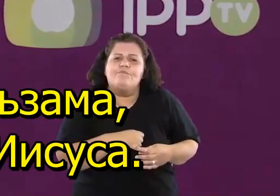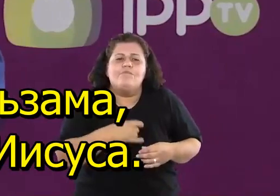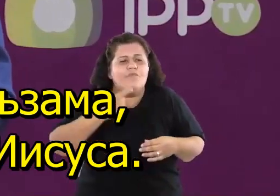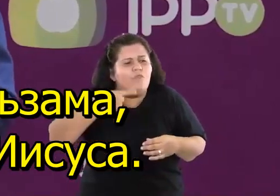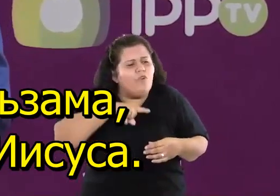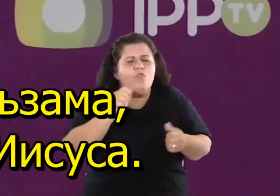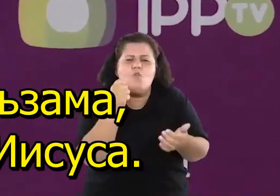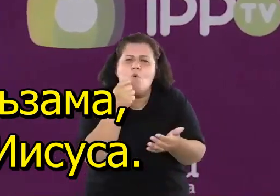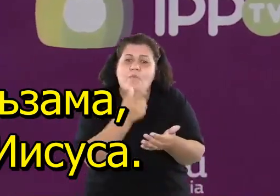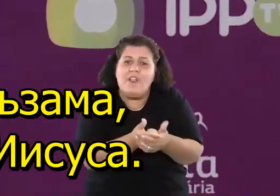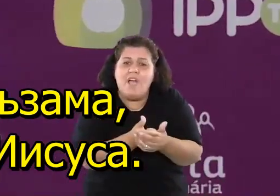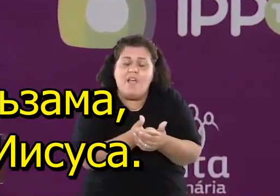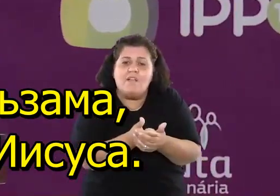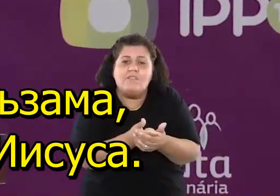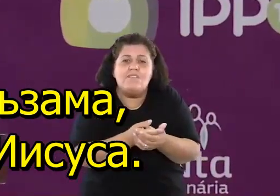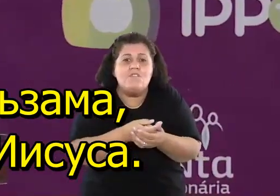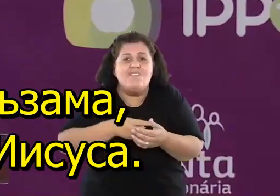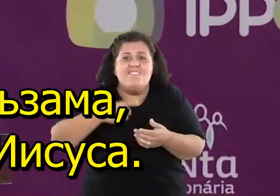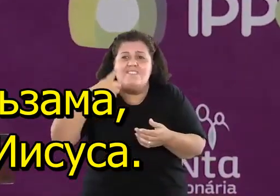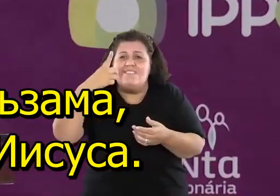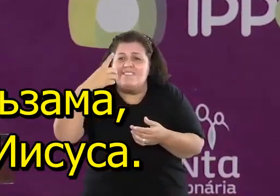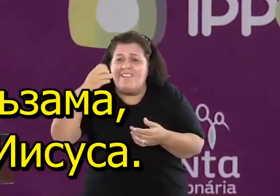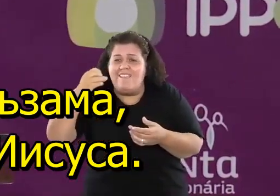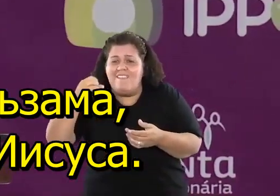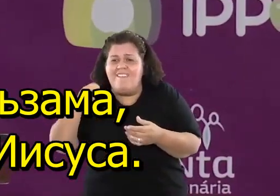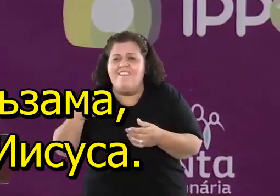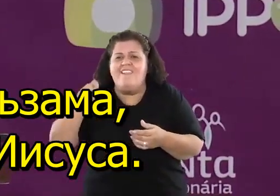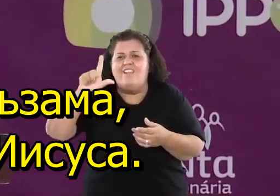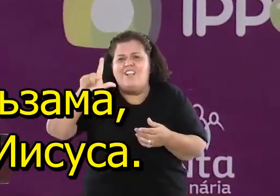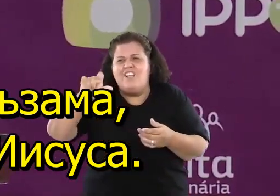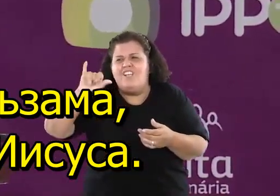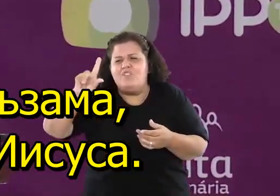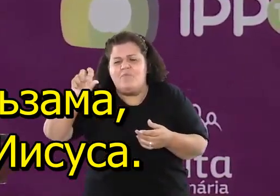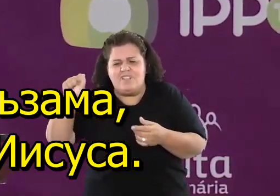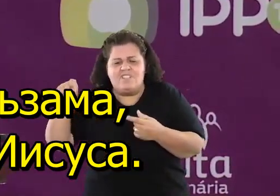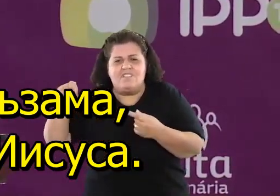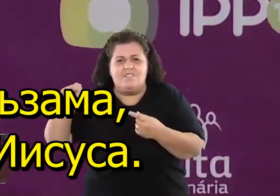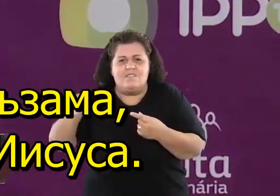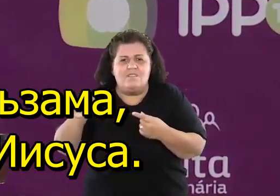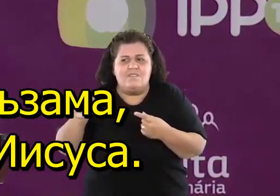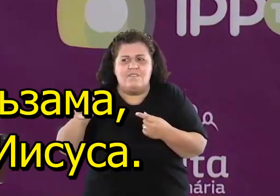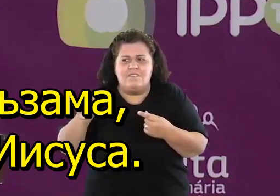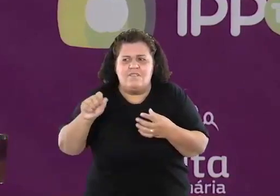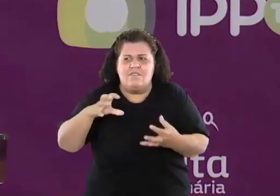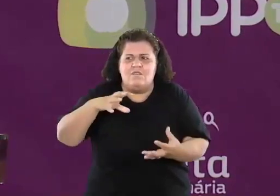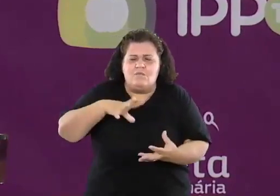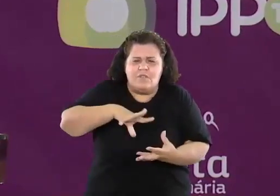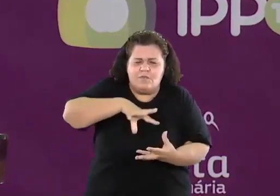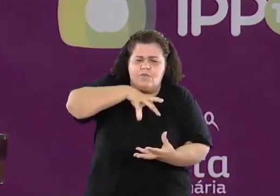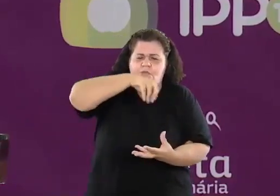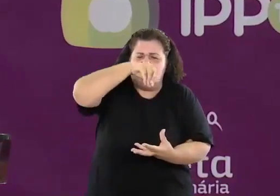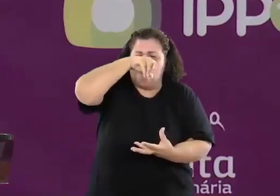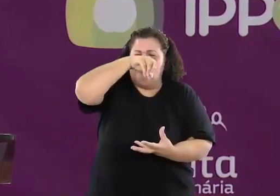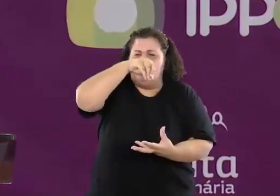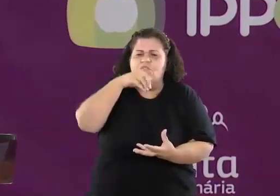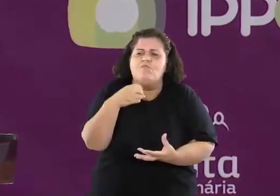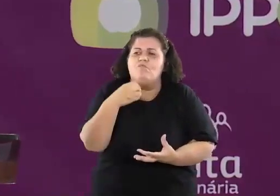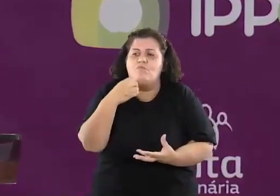foram comprados 100 libras de bálsamo, de unguento, para ungir o corpo de Jesus. Ou